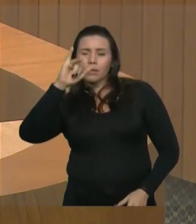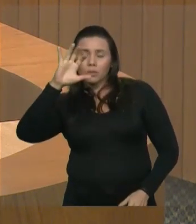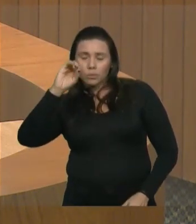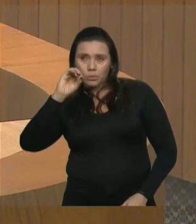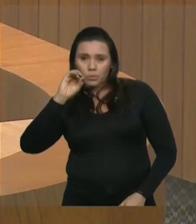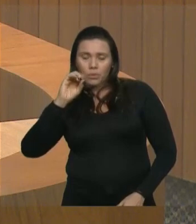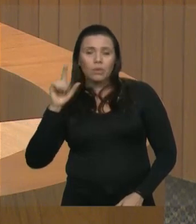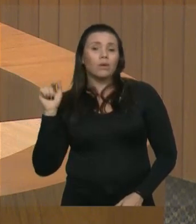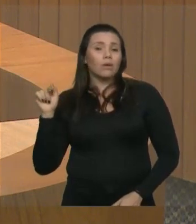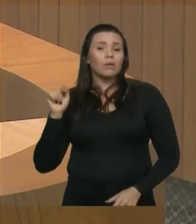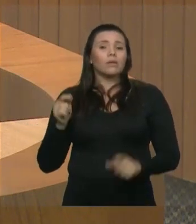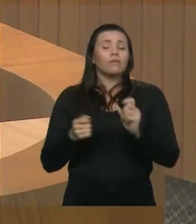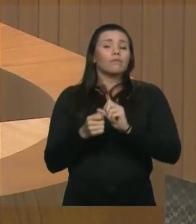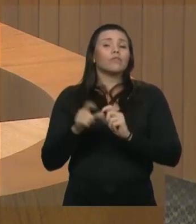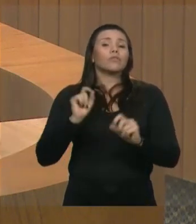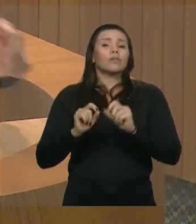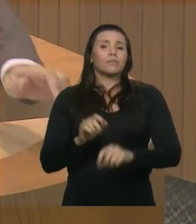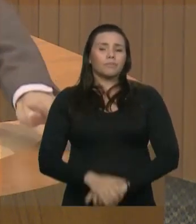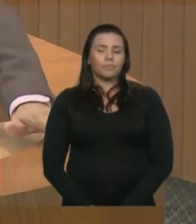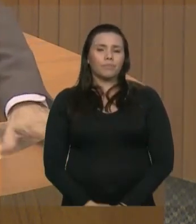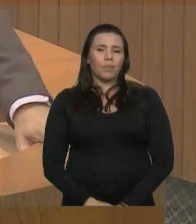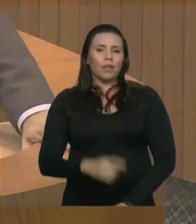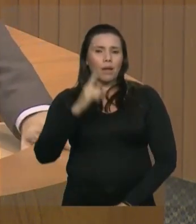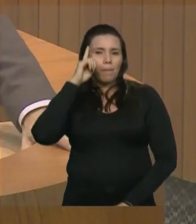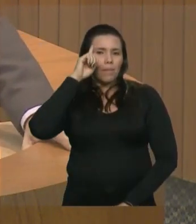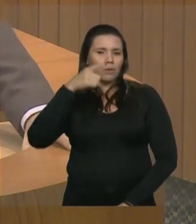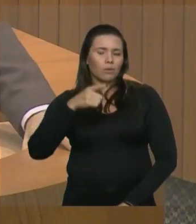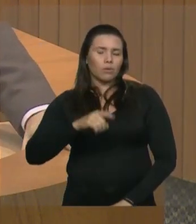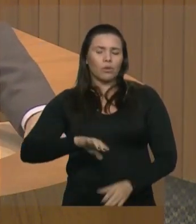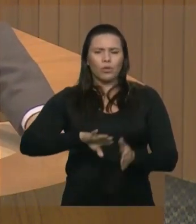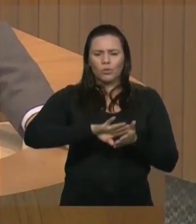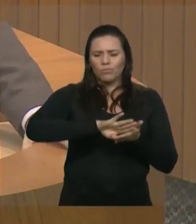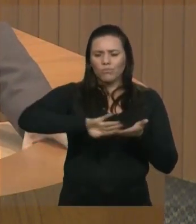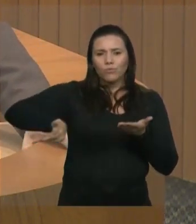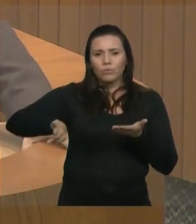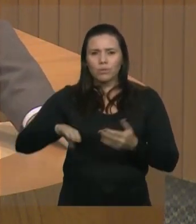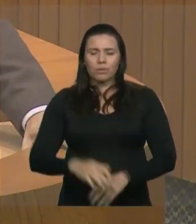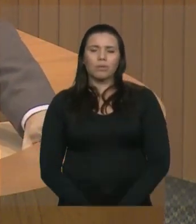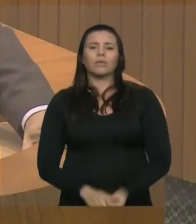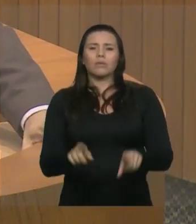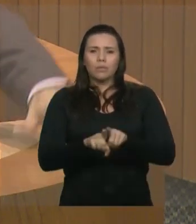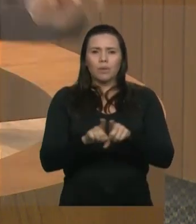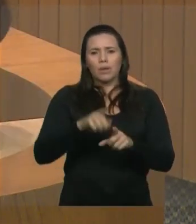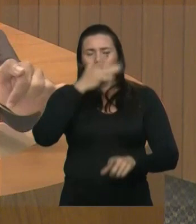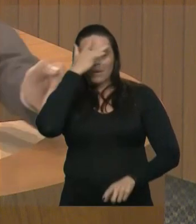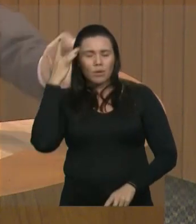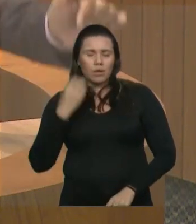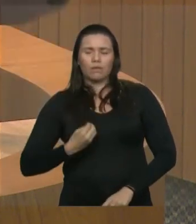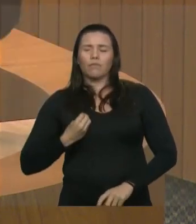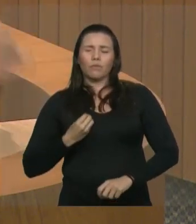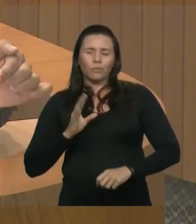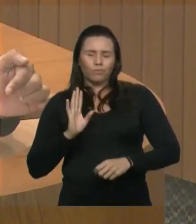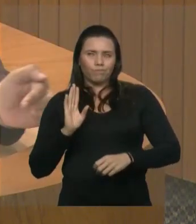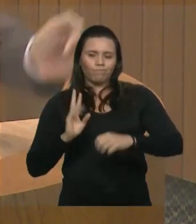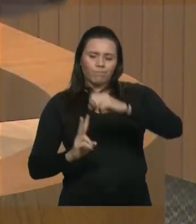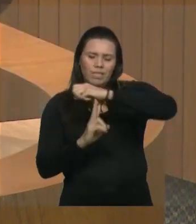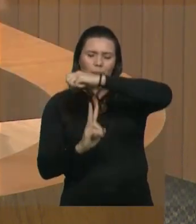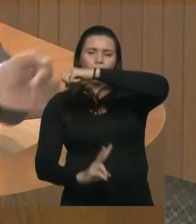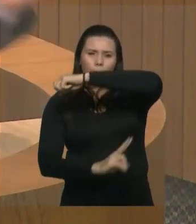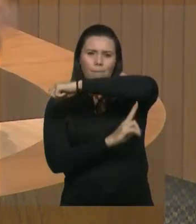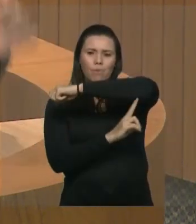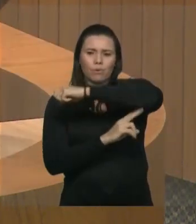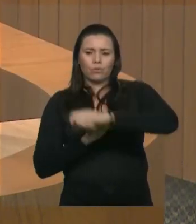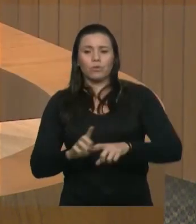palafitas, os casebres e as pessoas embaixo da ponte. Mas isso não muda a realidade